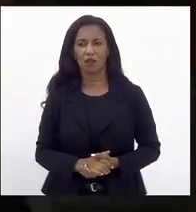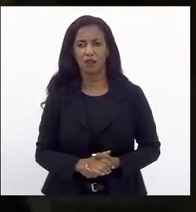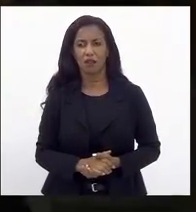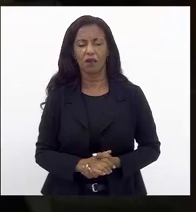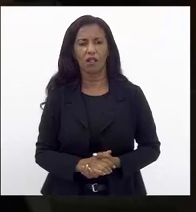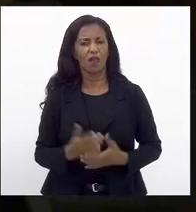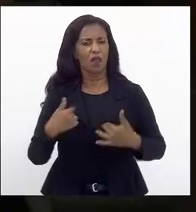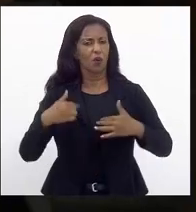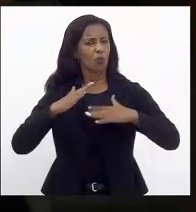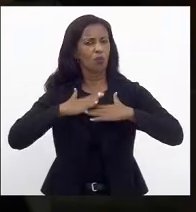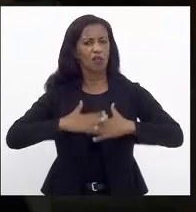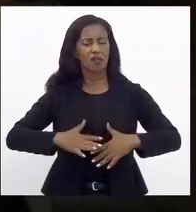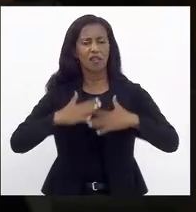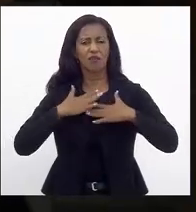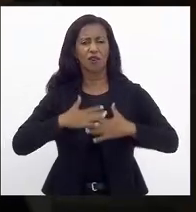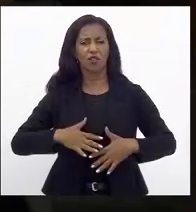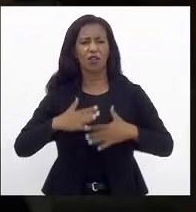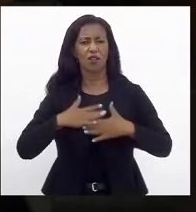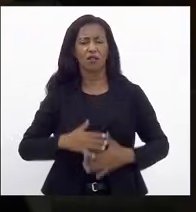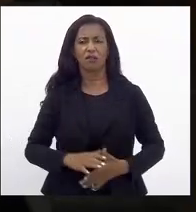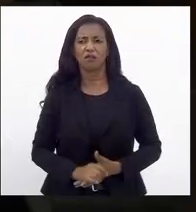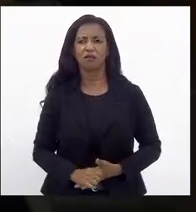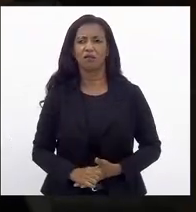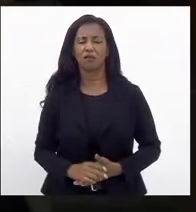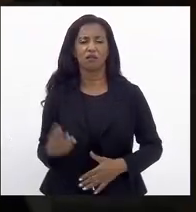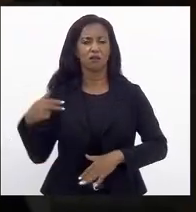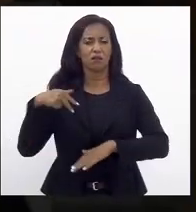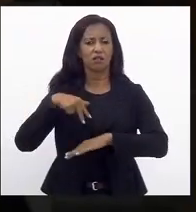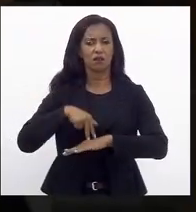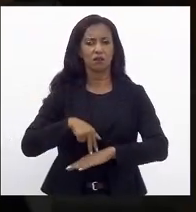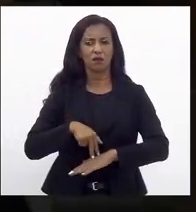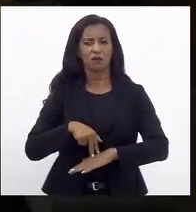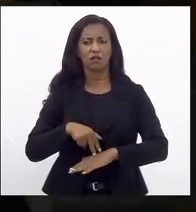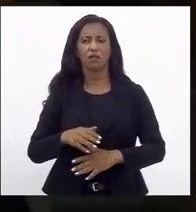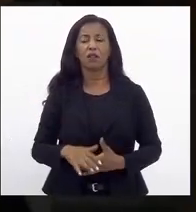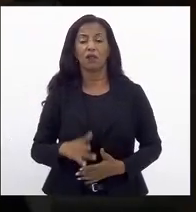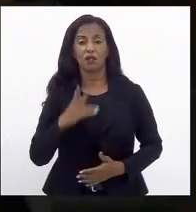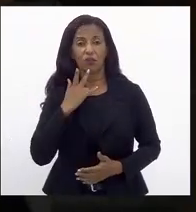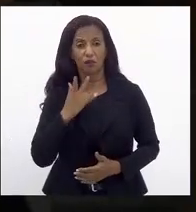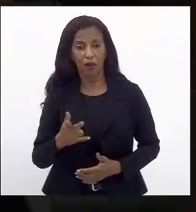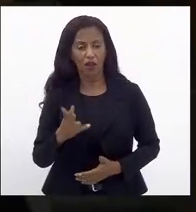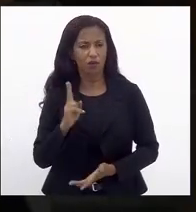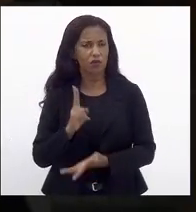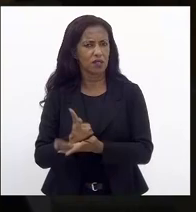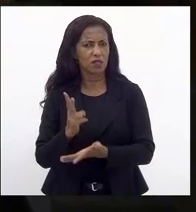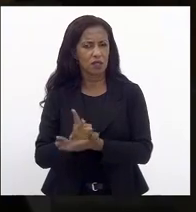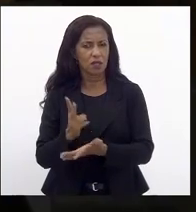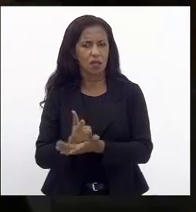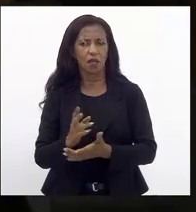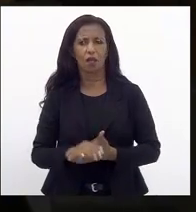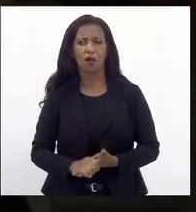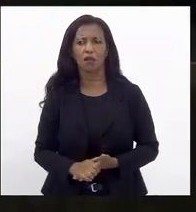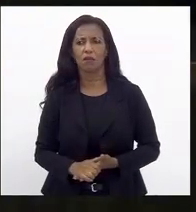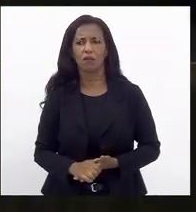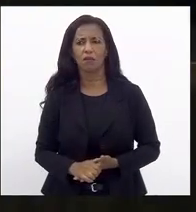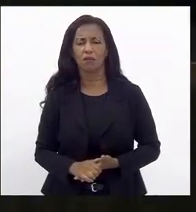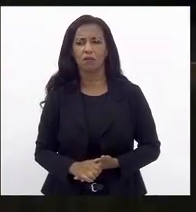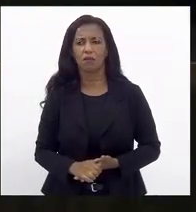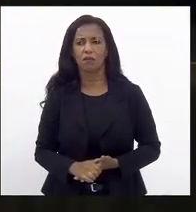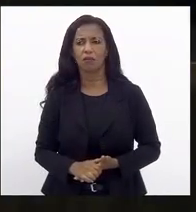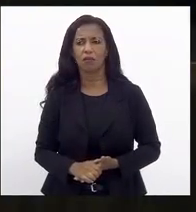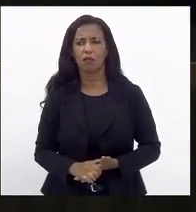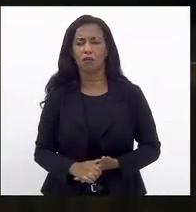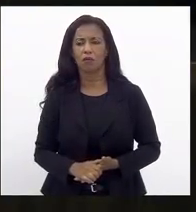pergunta tranquilidade e aqui eu digo sempre vou precisar silêncio a